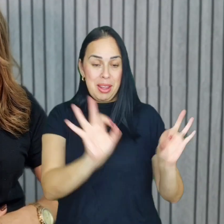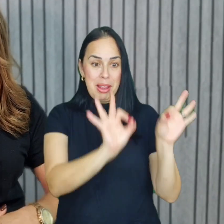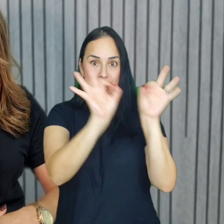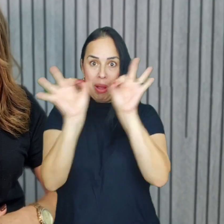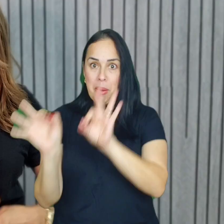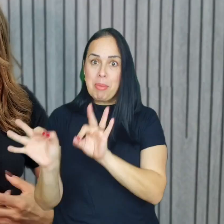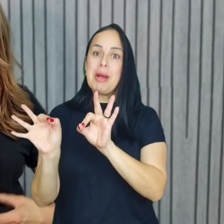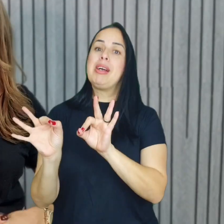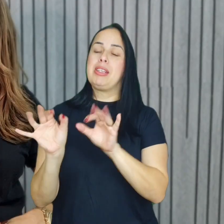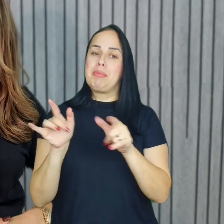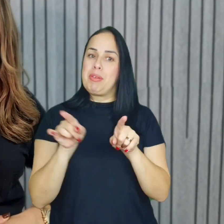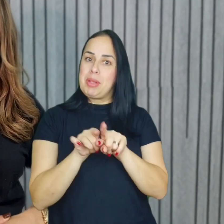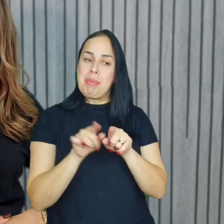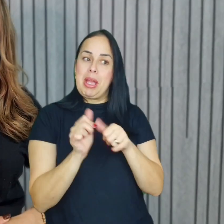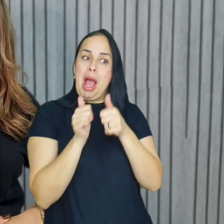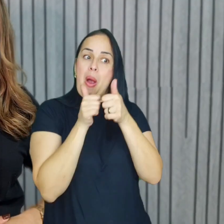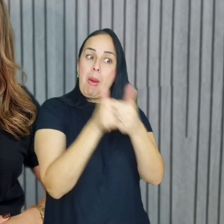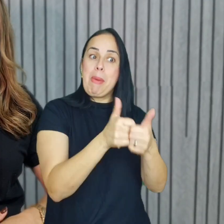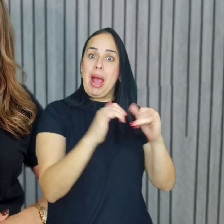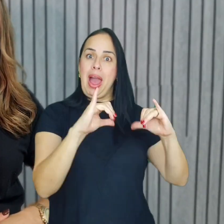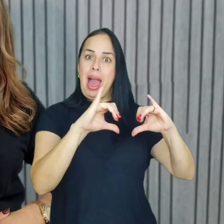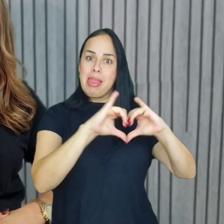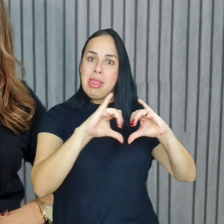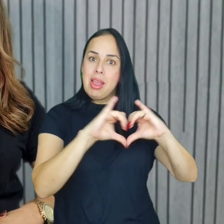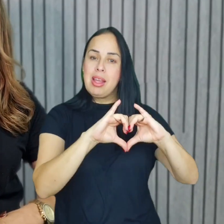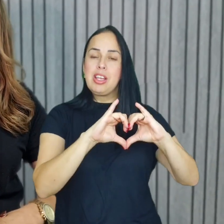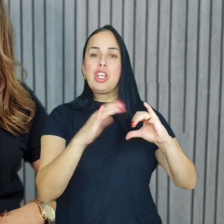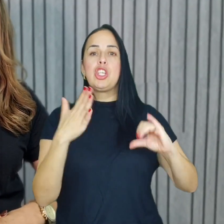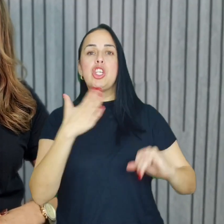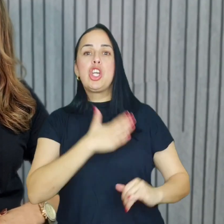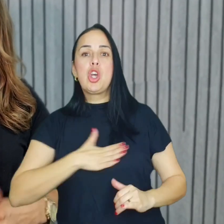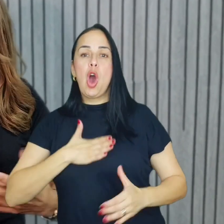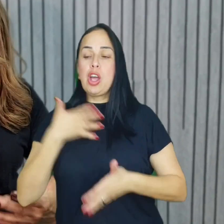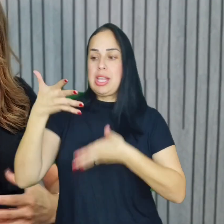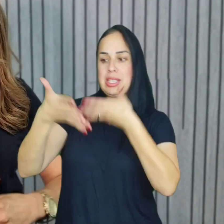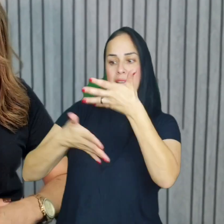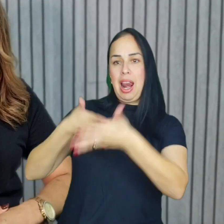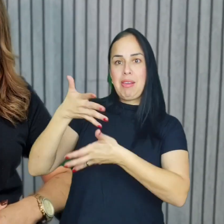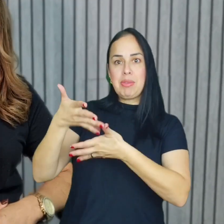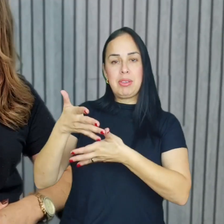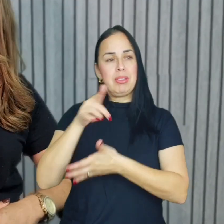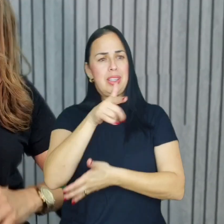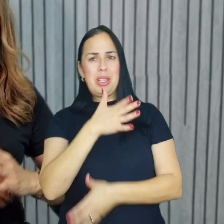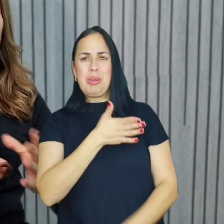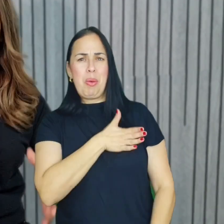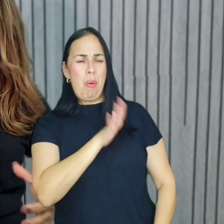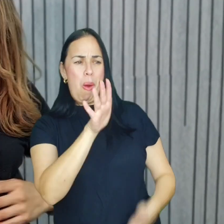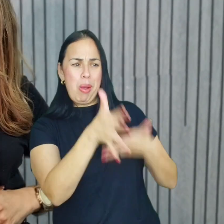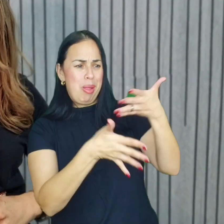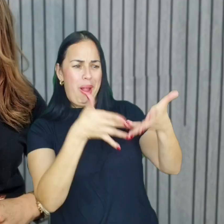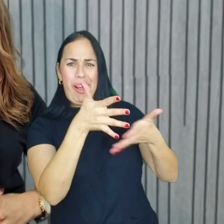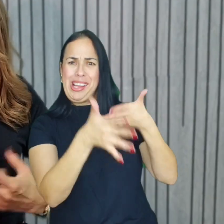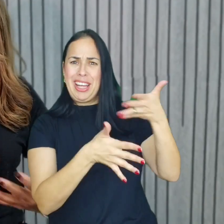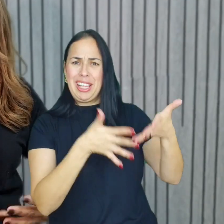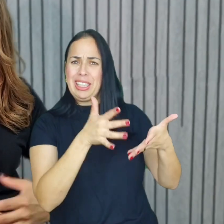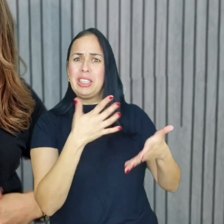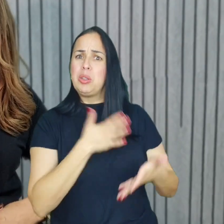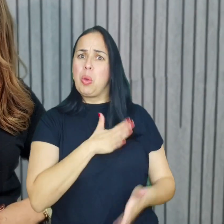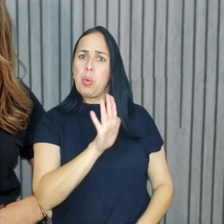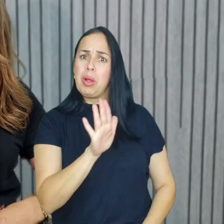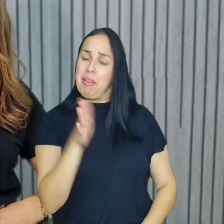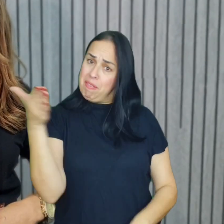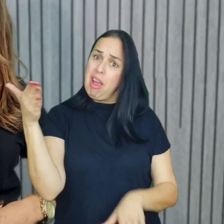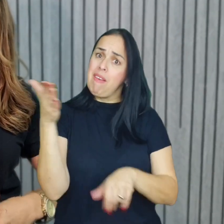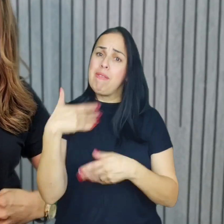para você que acompanha Adas, para você que gosta de Libras, para você que não gosta de Libras, que não